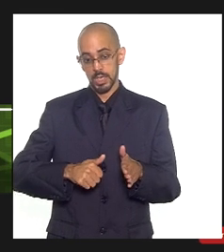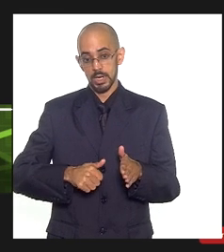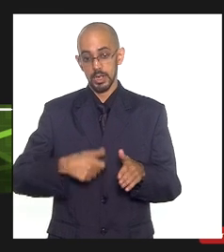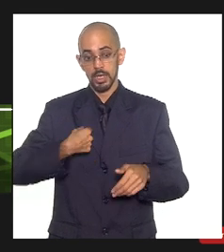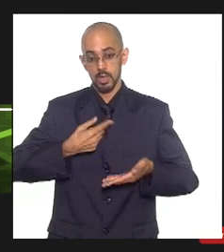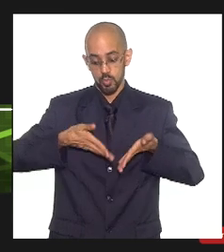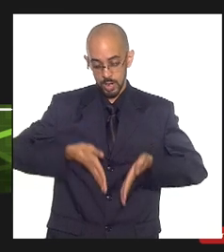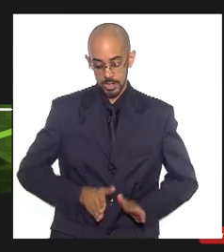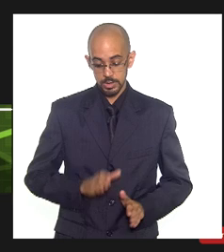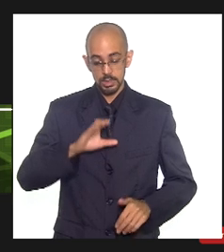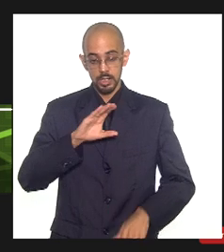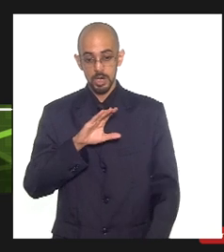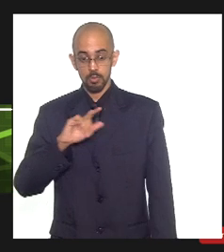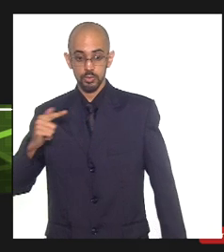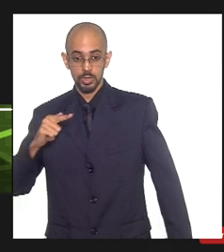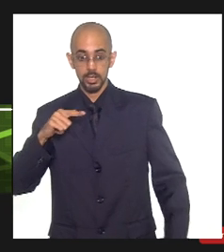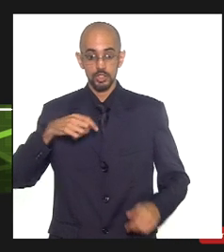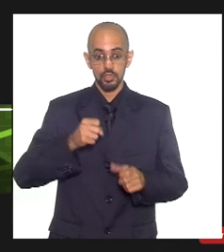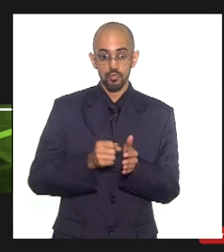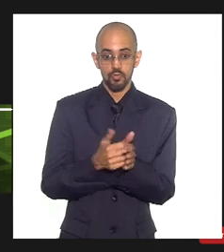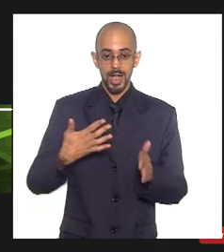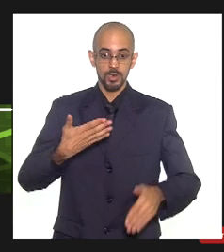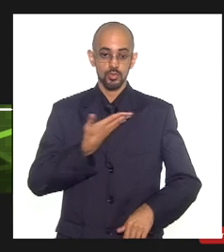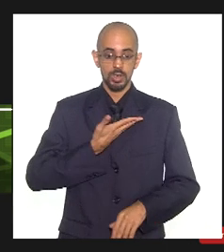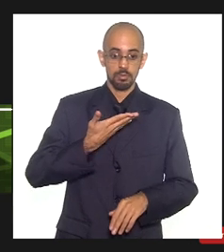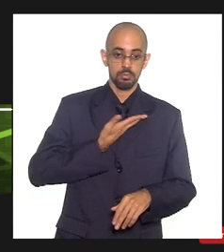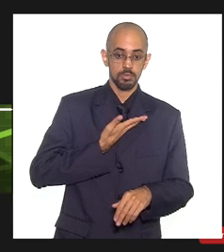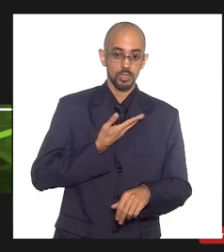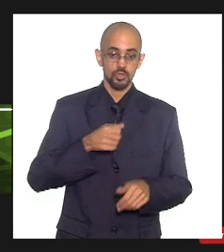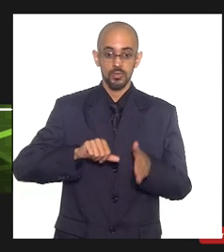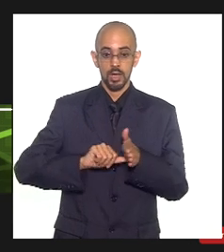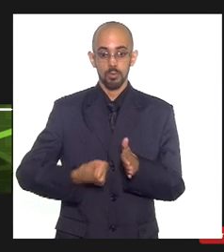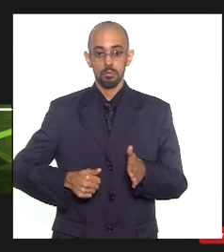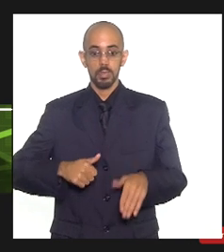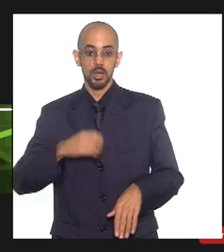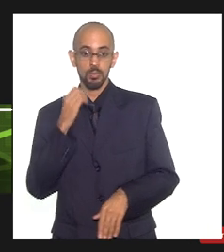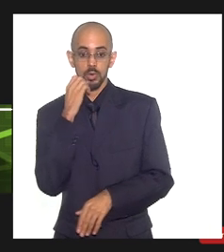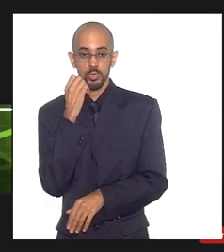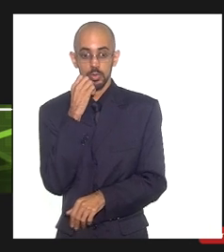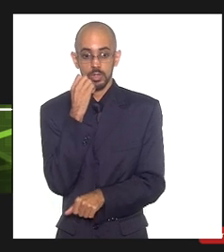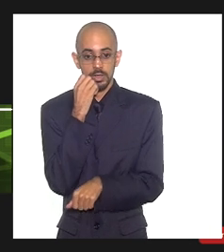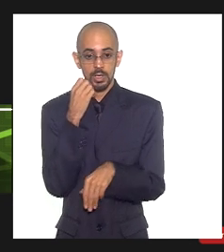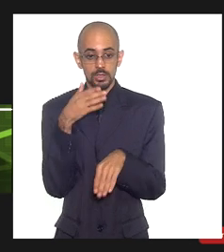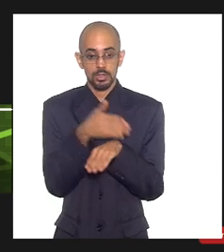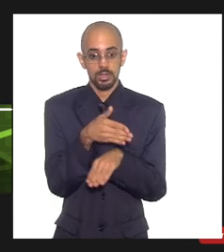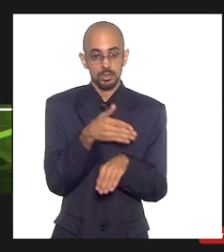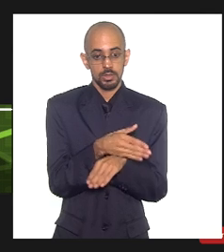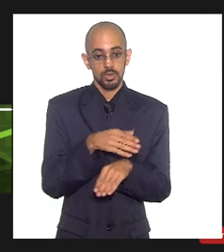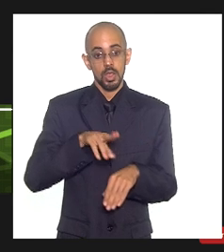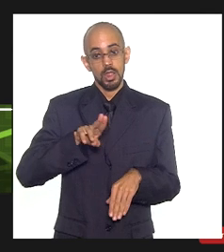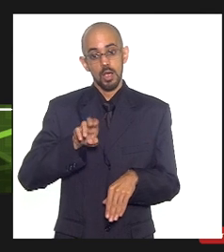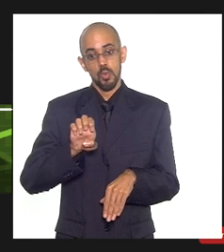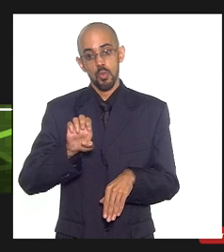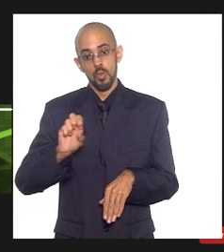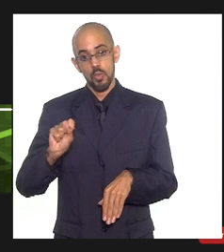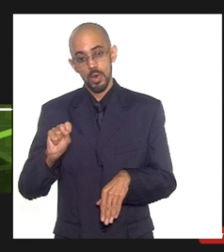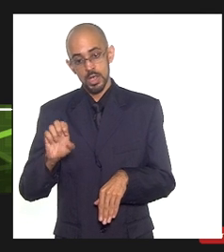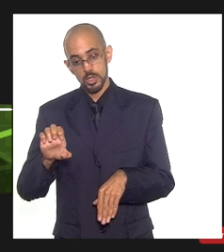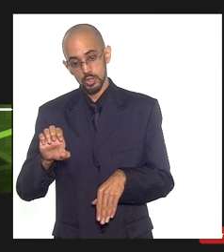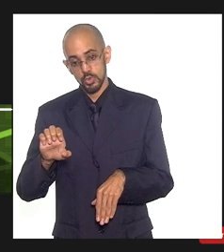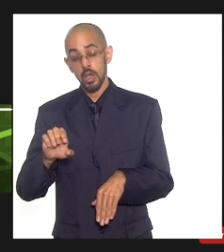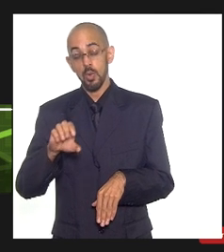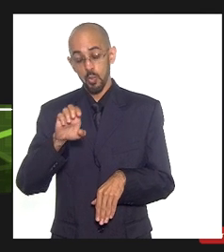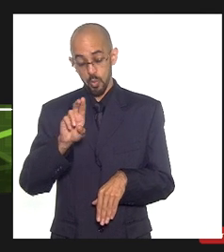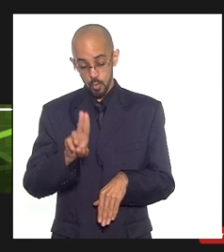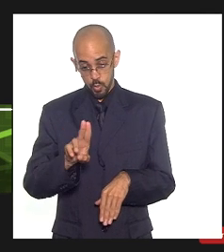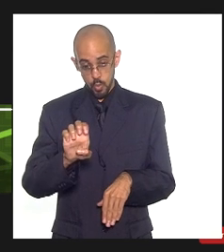diversos amigos meus tendo a primeira oportunidade de cursar ensino superior público através tanto da UESO a principalmente da Universidade Estadual do Rio de